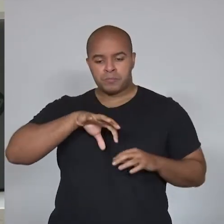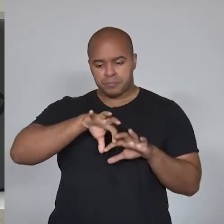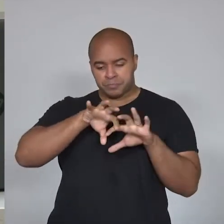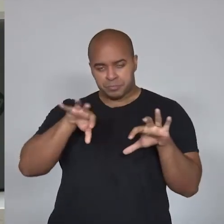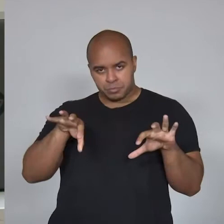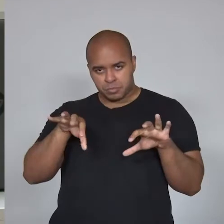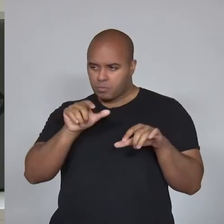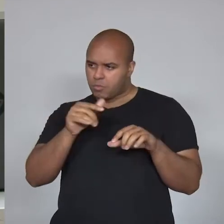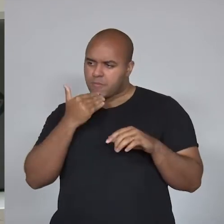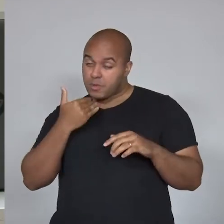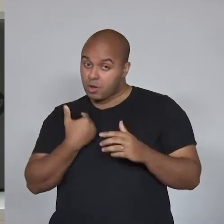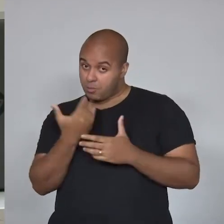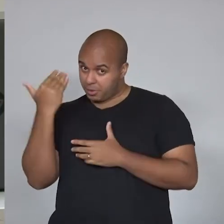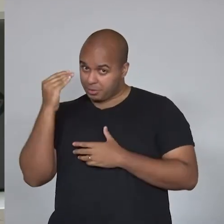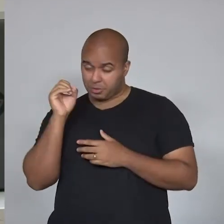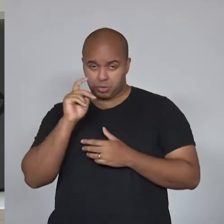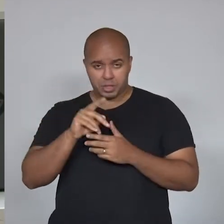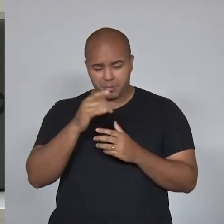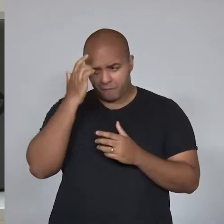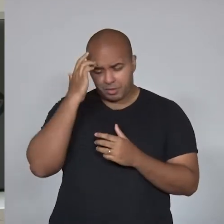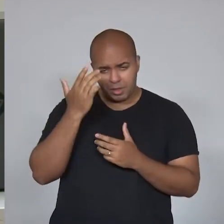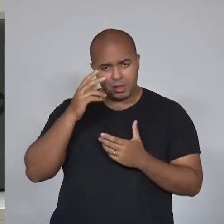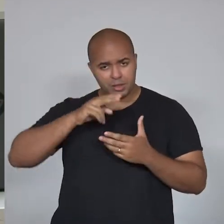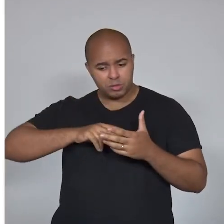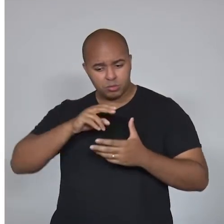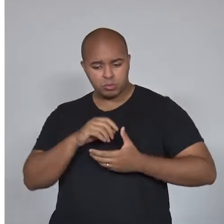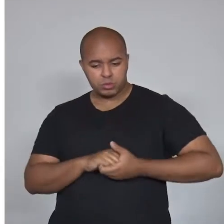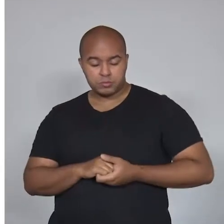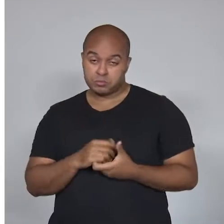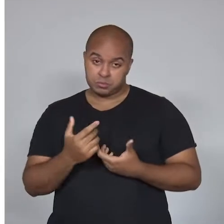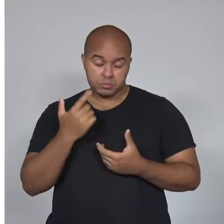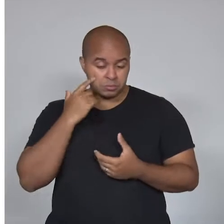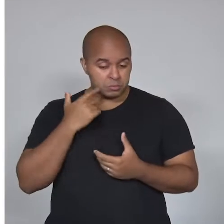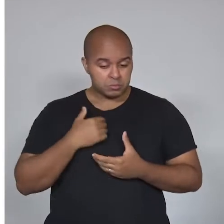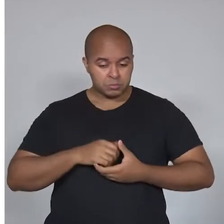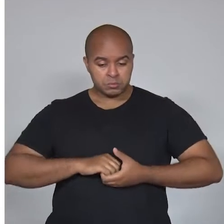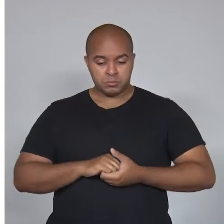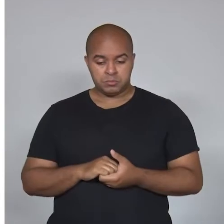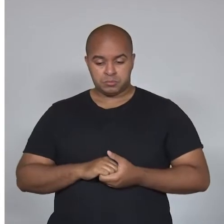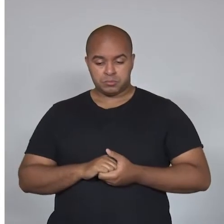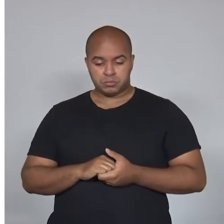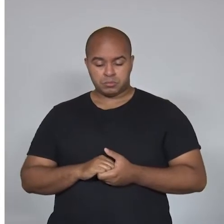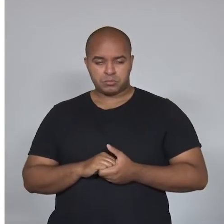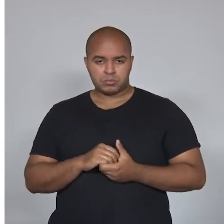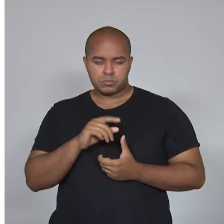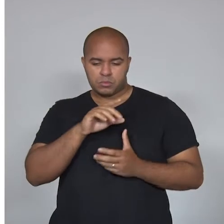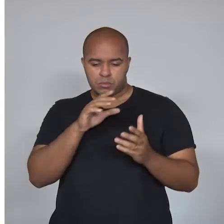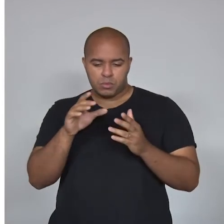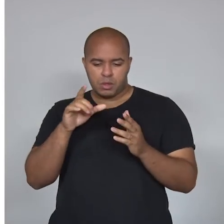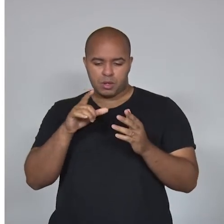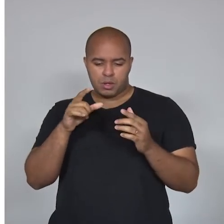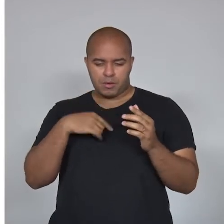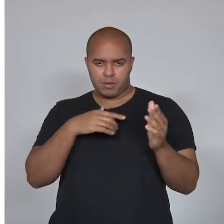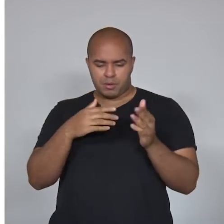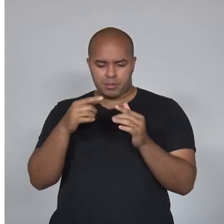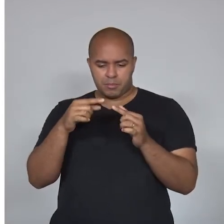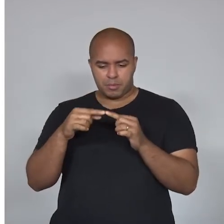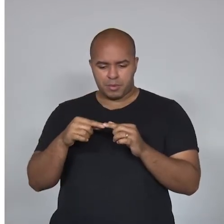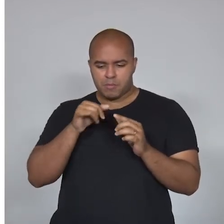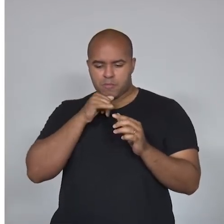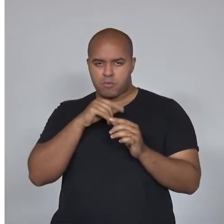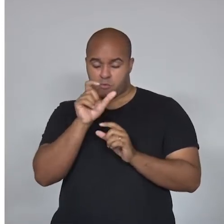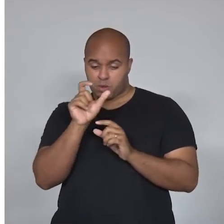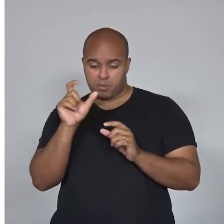dividi-lo para facilitar um pouquinho a leitura, né? Então, vamos lá. Aqui eu vou adiantar essa questão